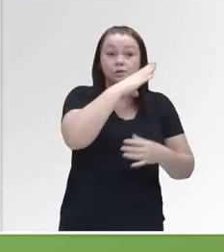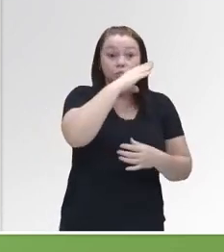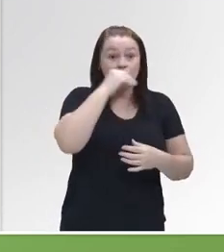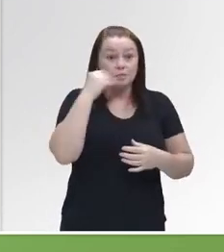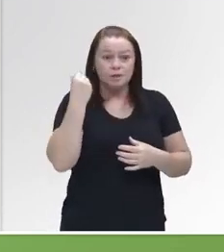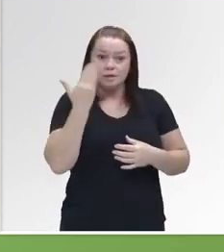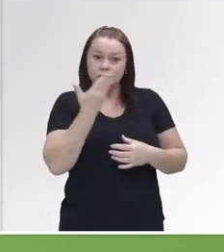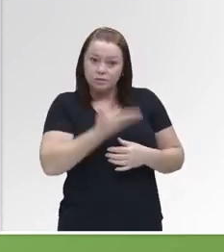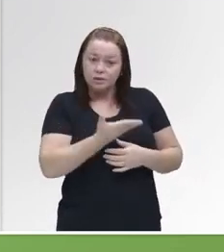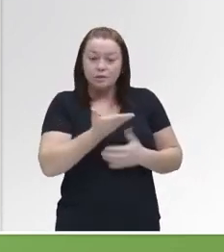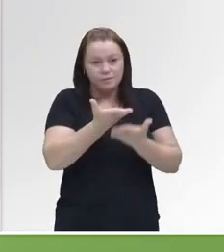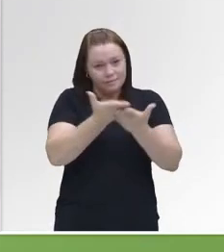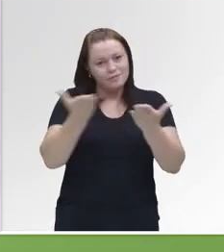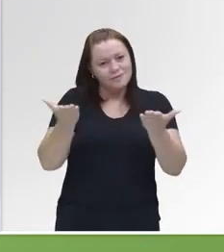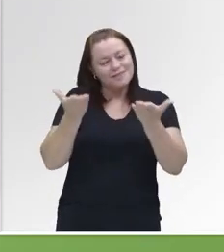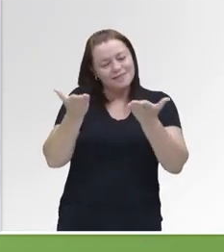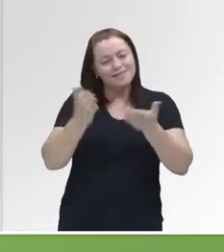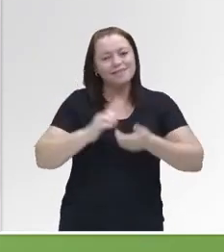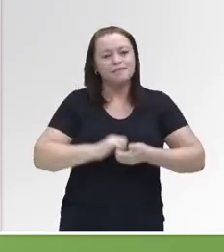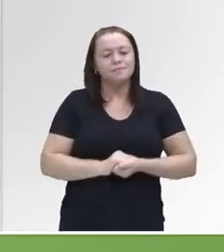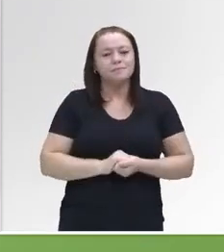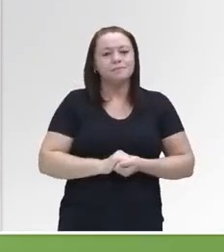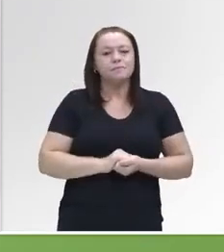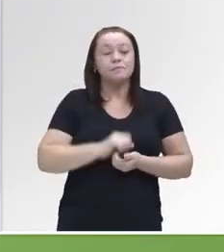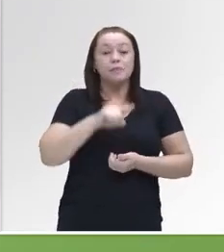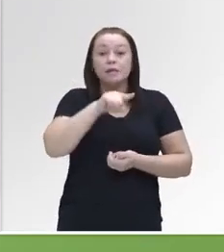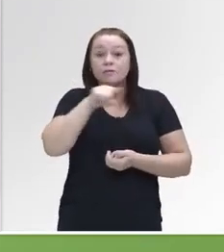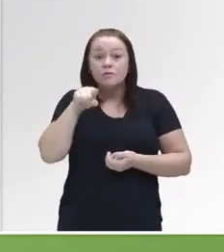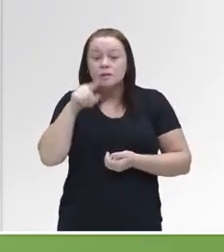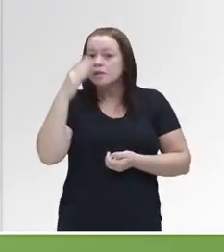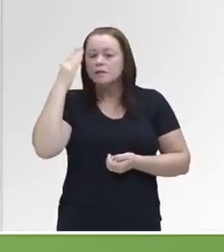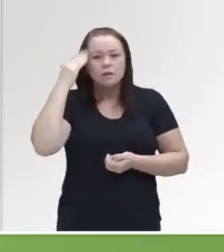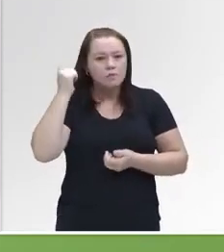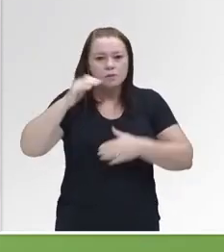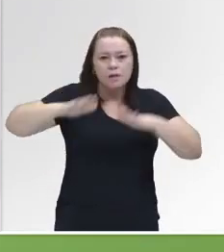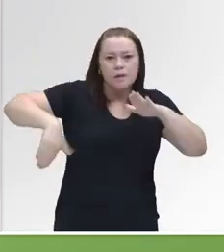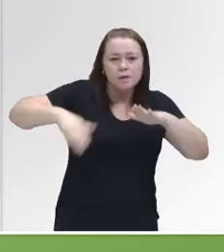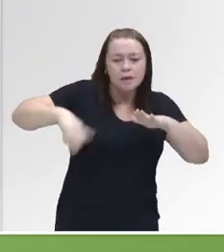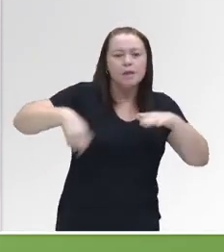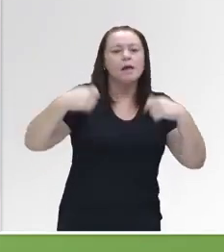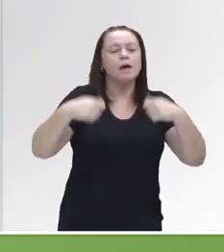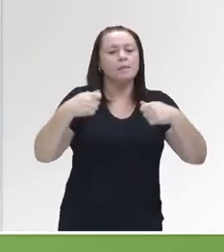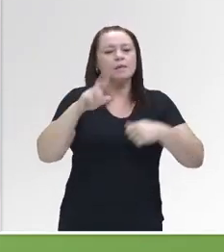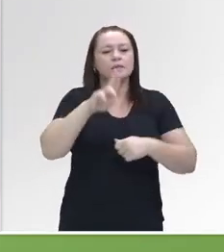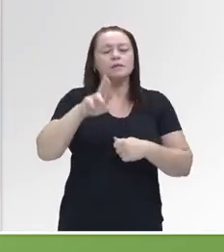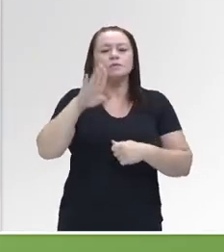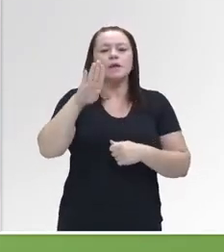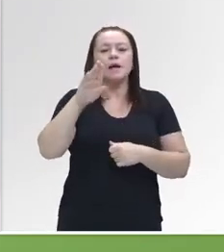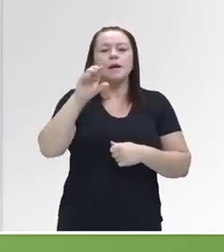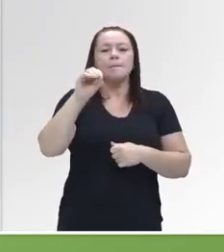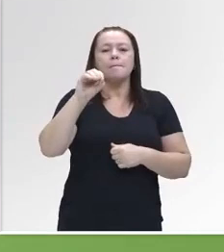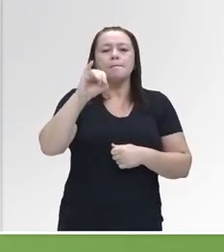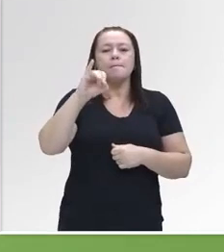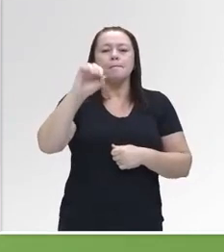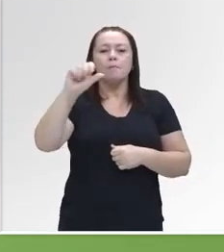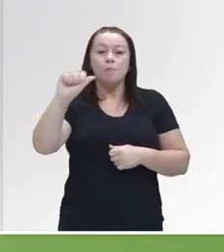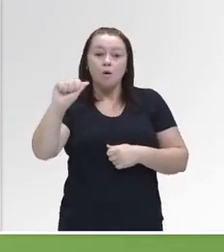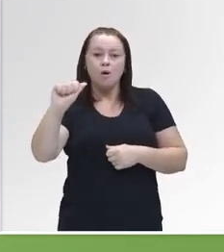crianças, vocês, né? Se não souberem nadar, elas devem usar boias e